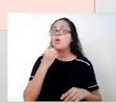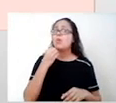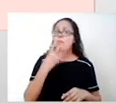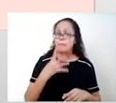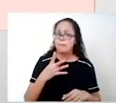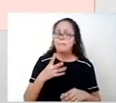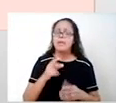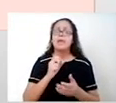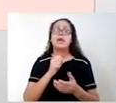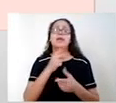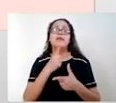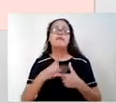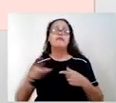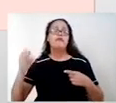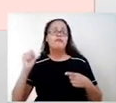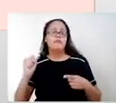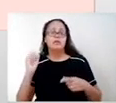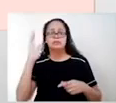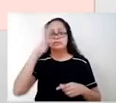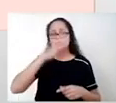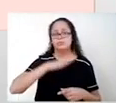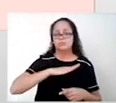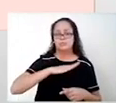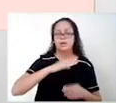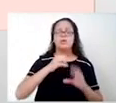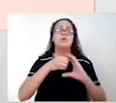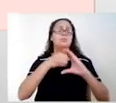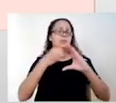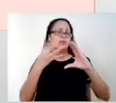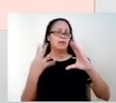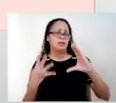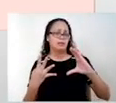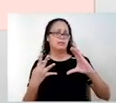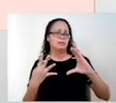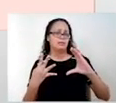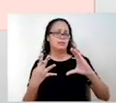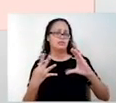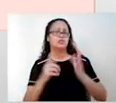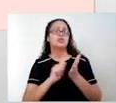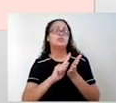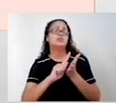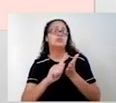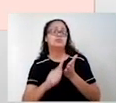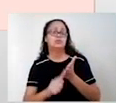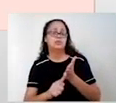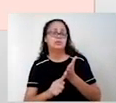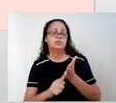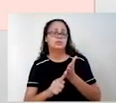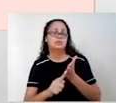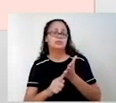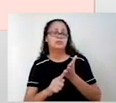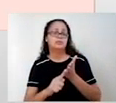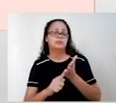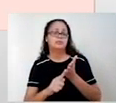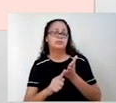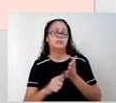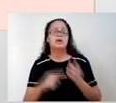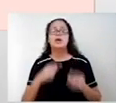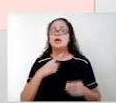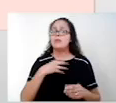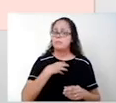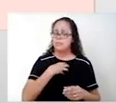de características aí que são próprias daquele gênero e que essa verossimilhança interna vai fazer com que aquilo